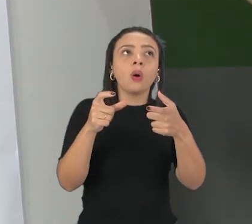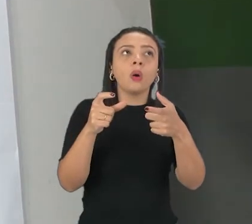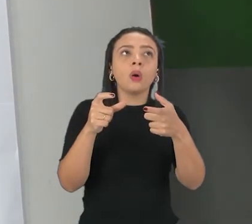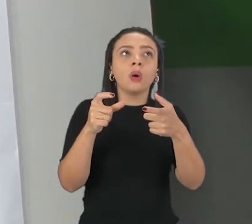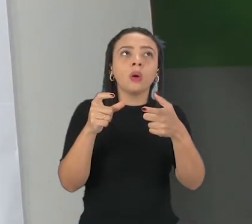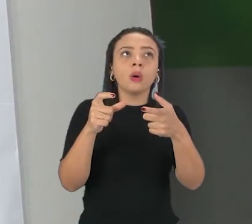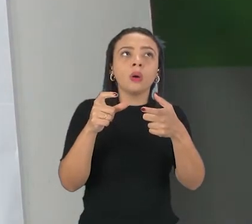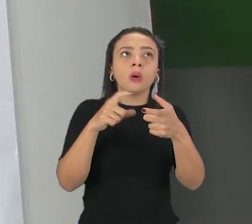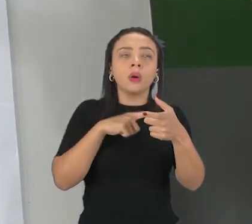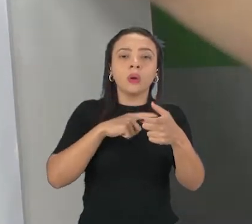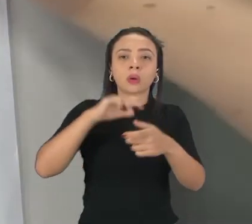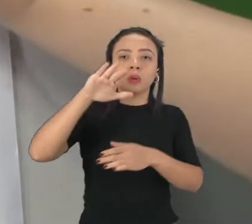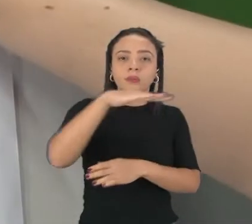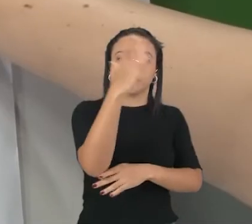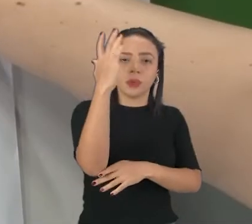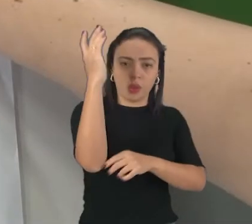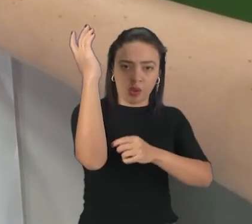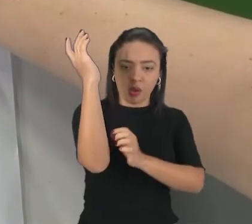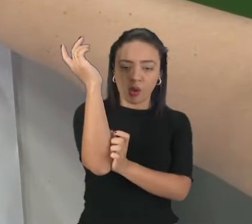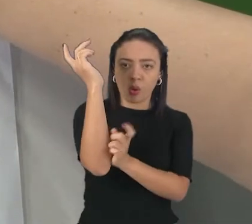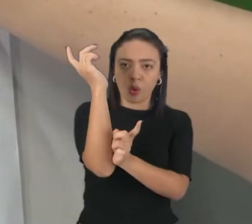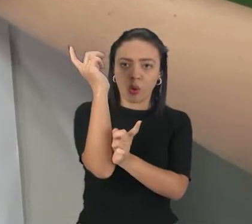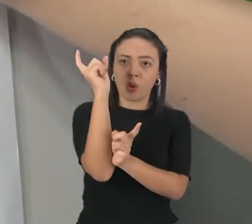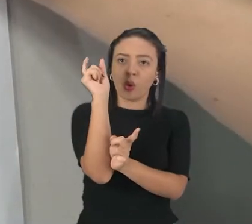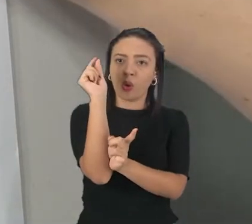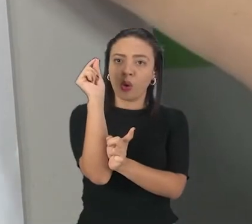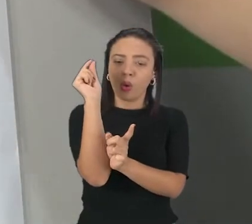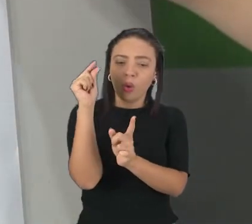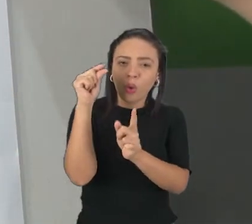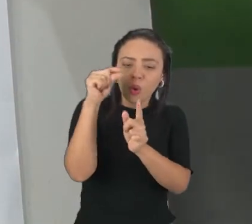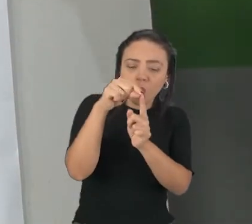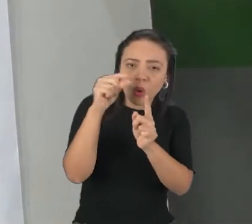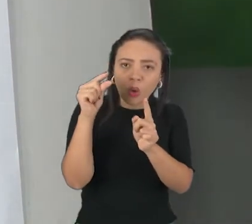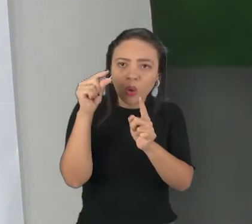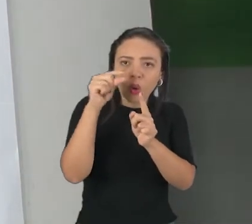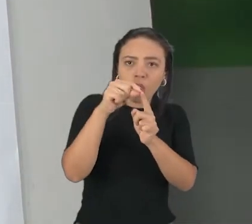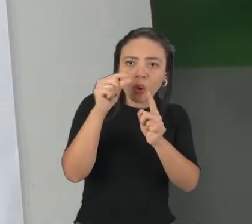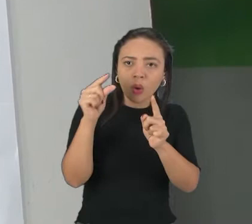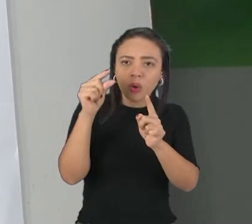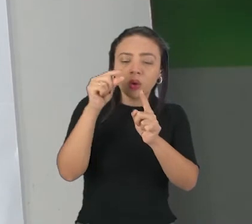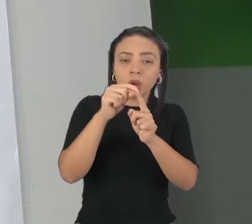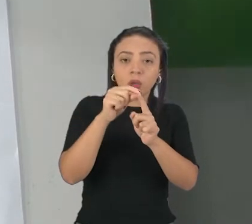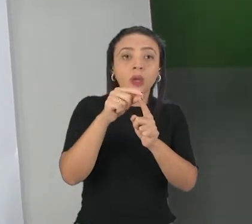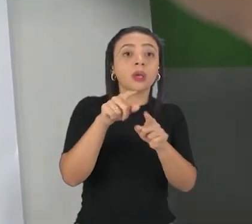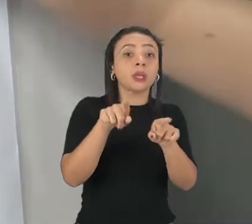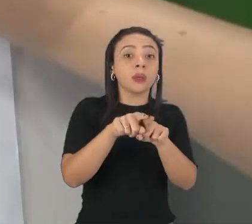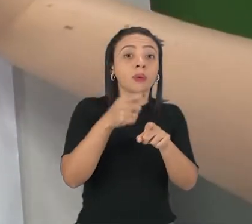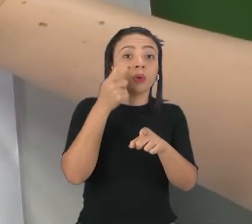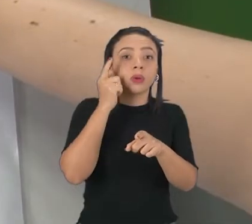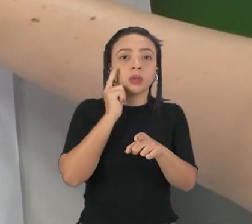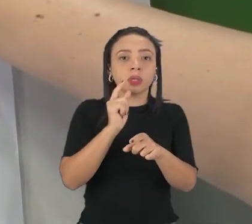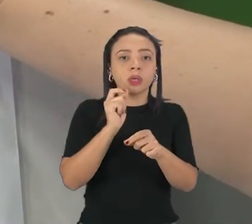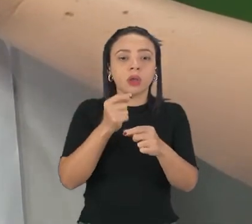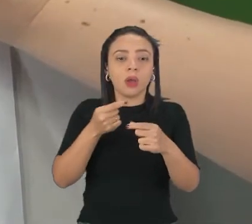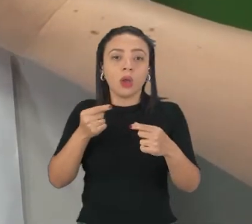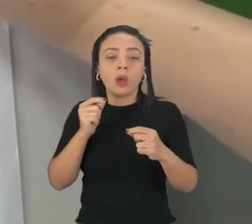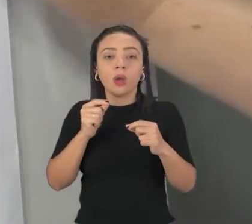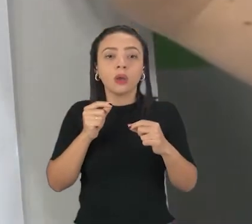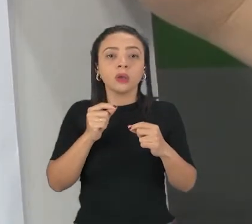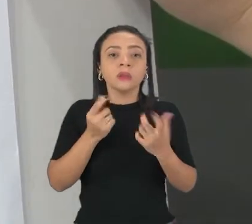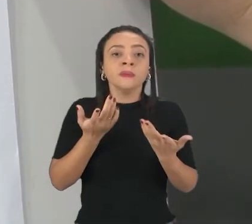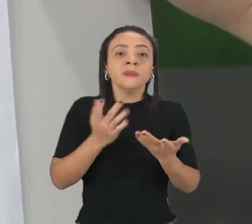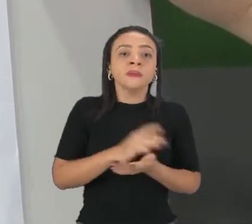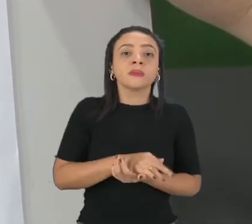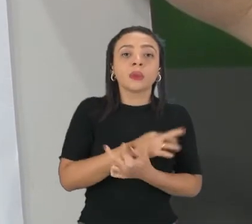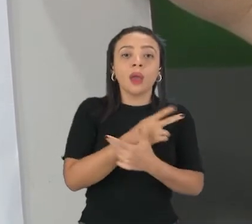no espinho de um arbusto. Arrasador, ele também atravessa insetos sobre arames